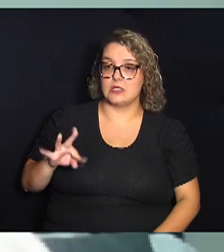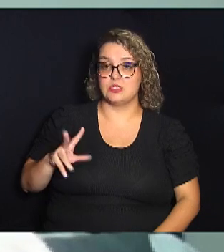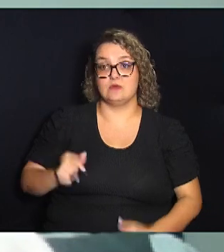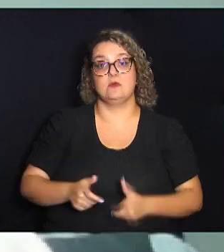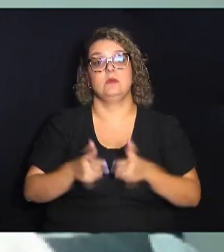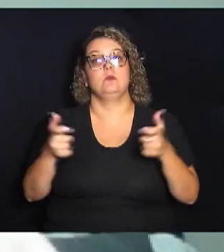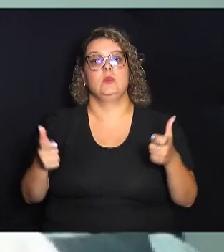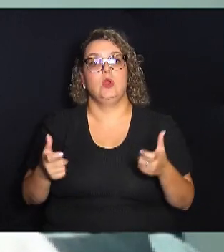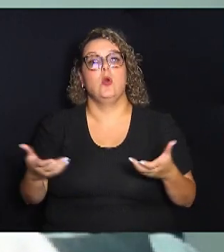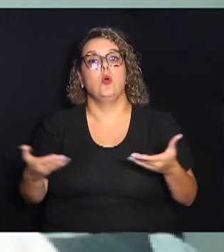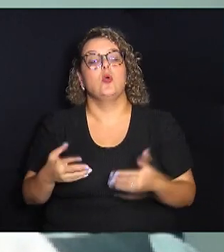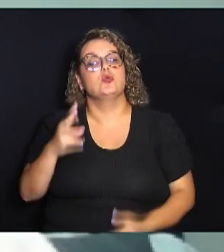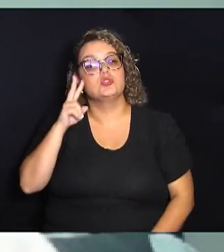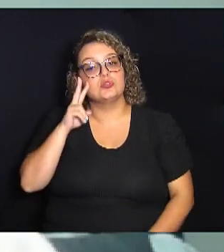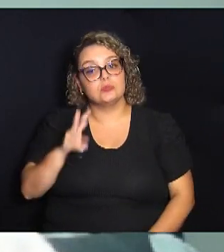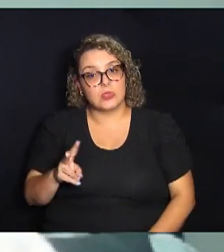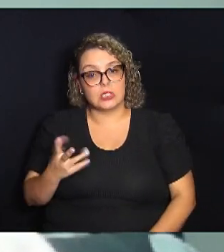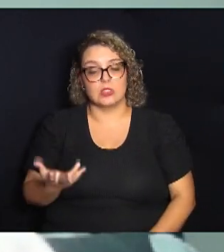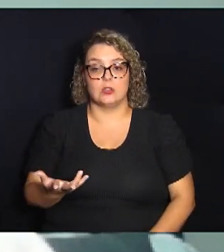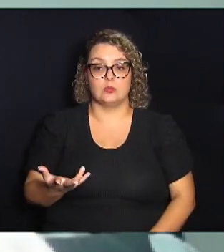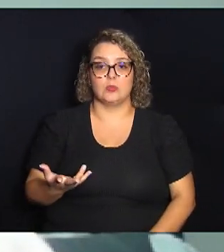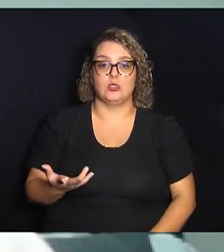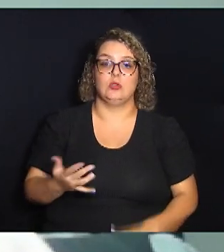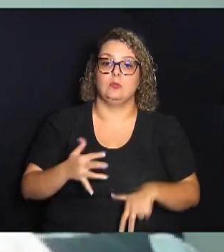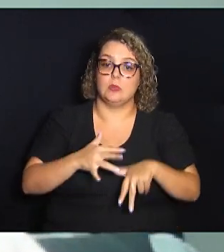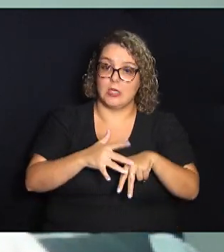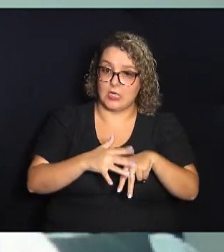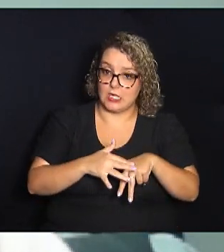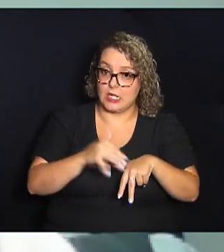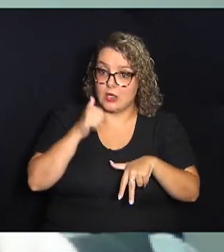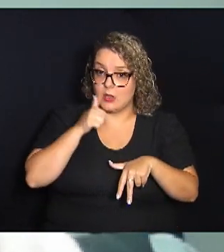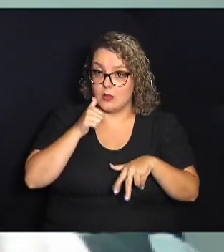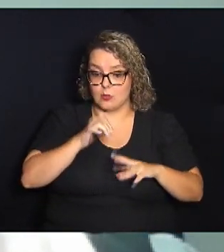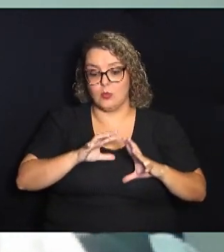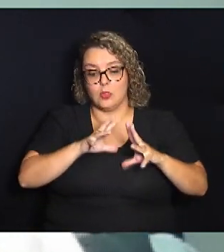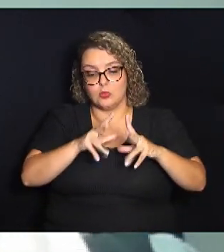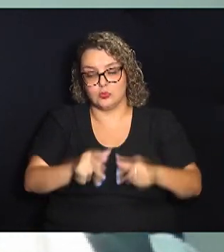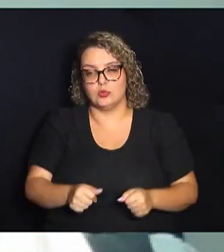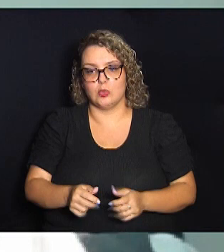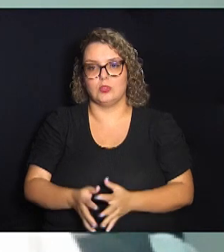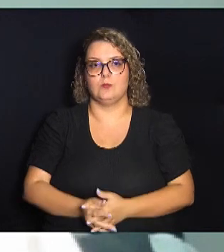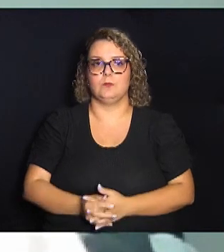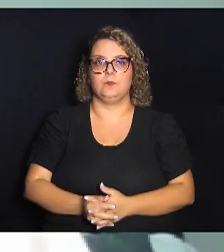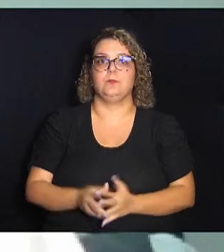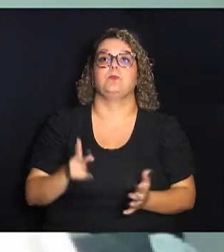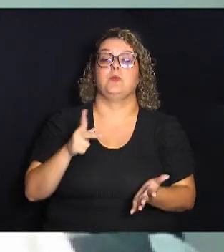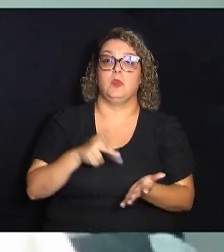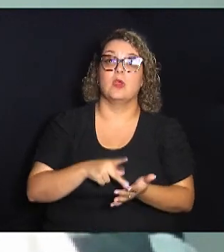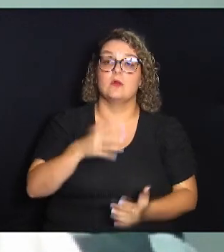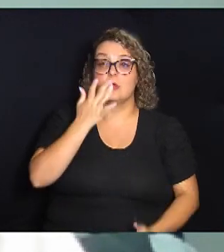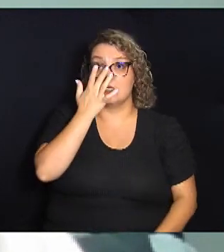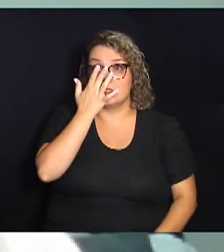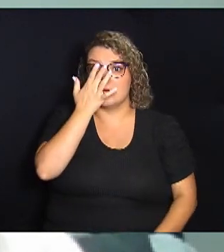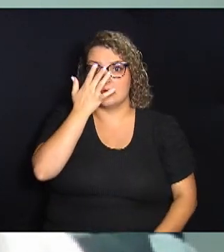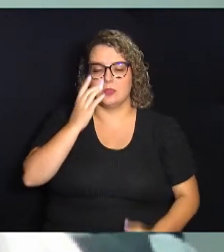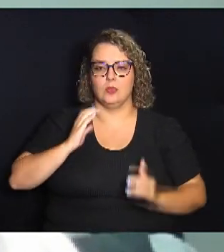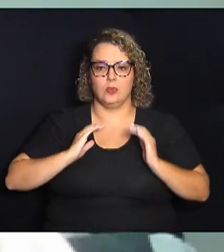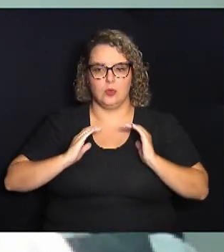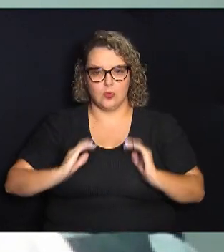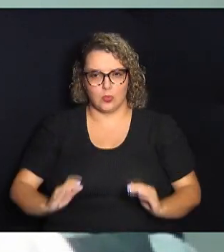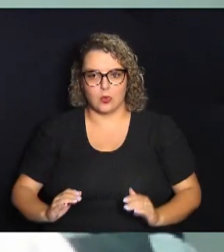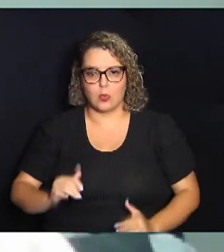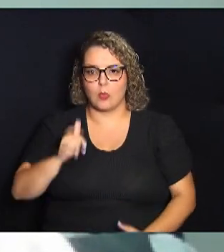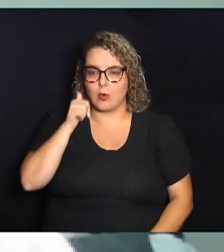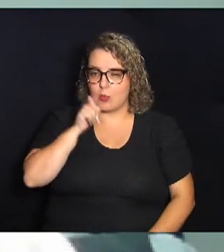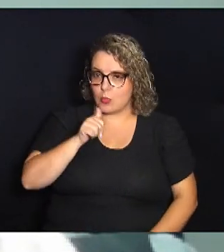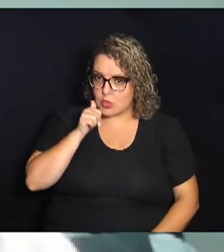gente enxerga a paciente, a mulher como um todo. Na verdade, o comportamento